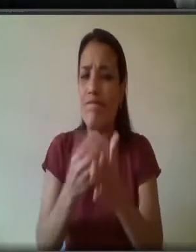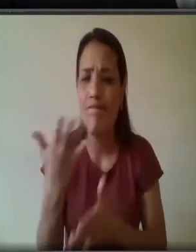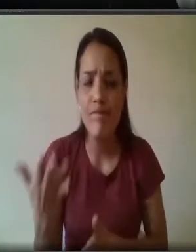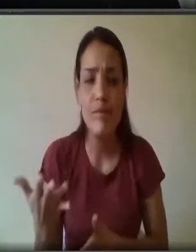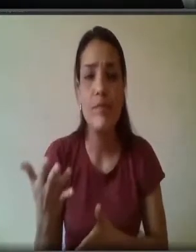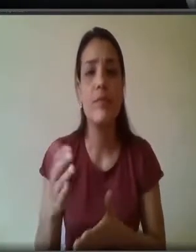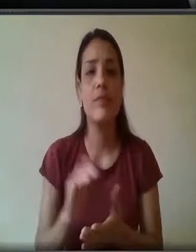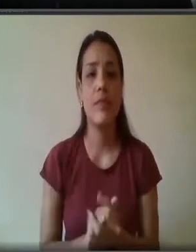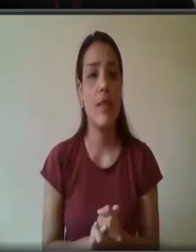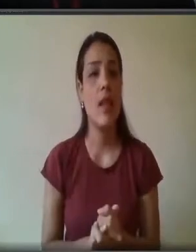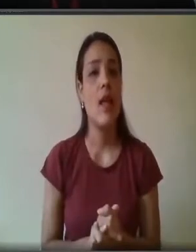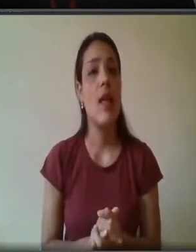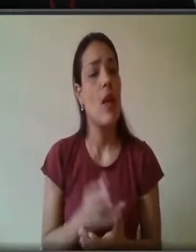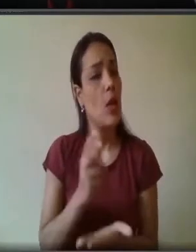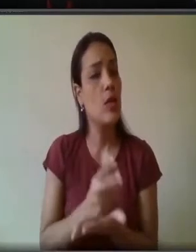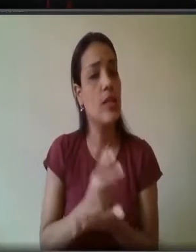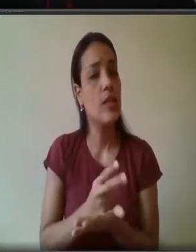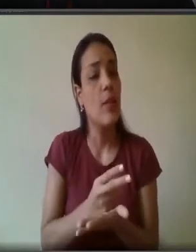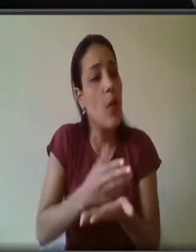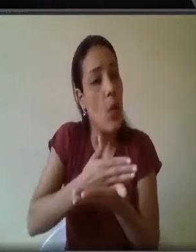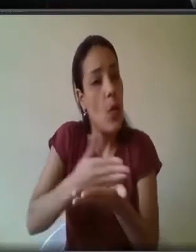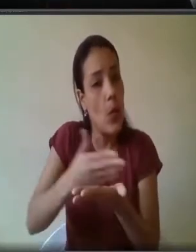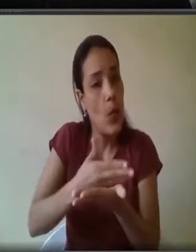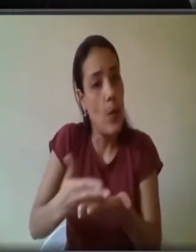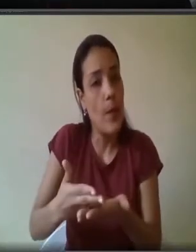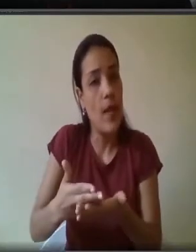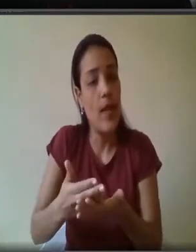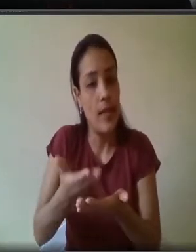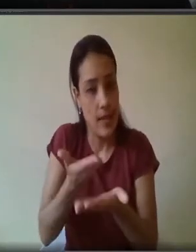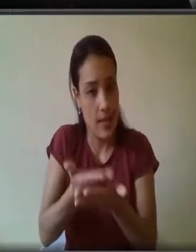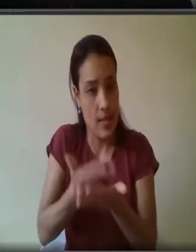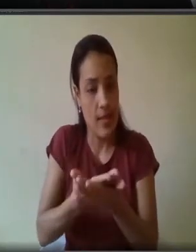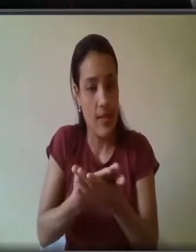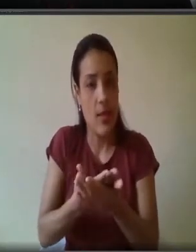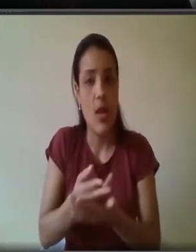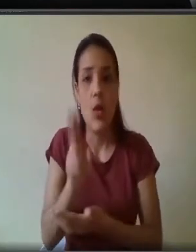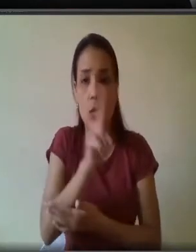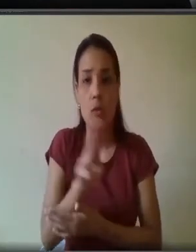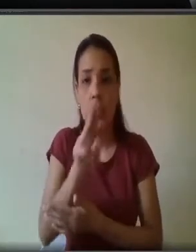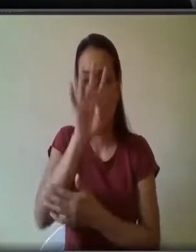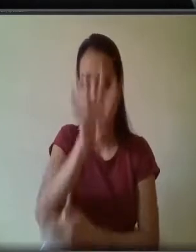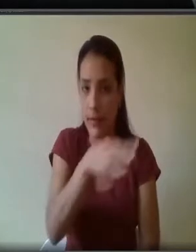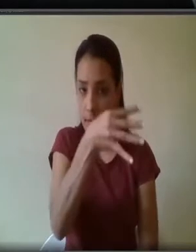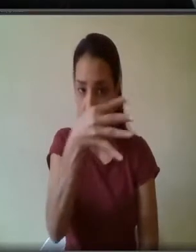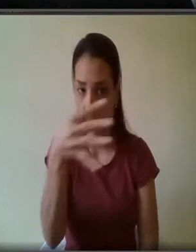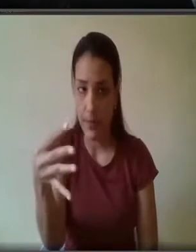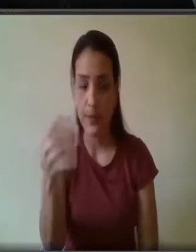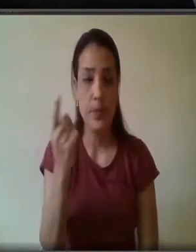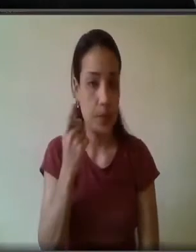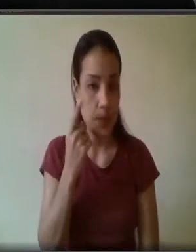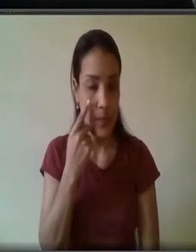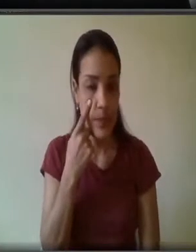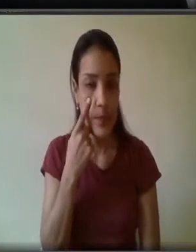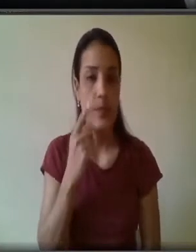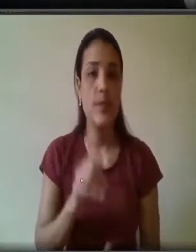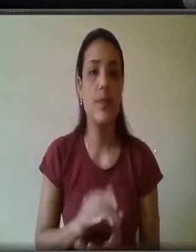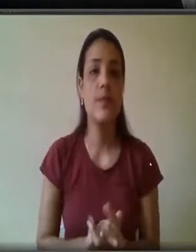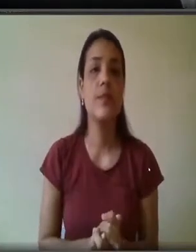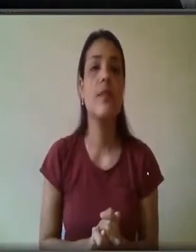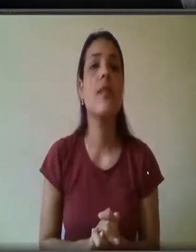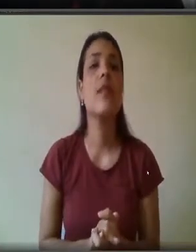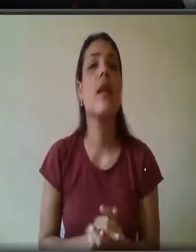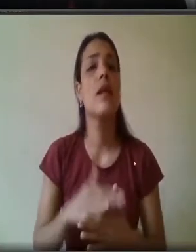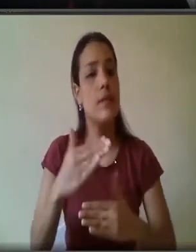uma tabelinha. Então, essa tabelinha aqui, que a gente vai aos poucos